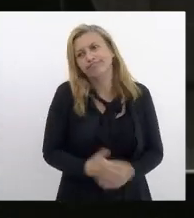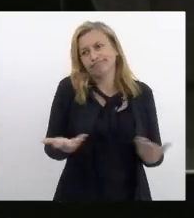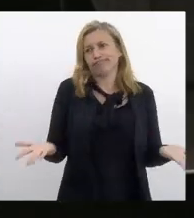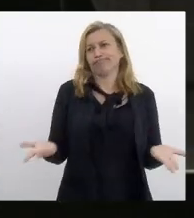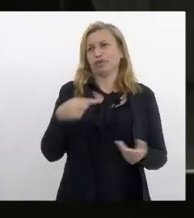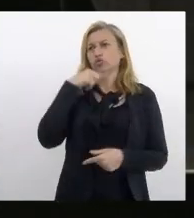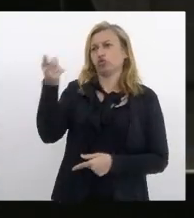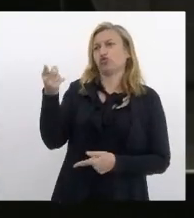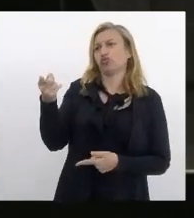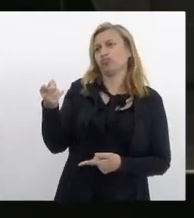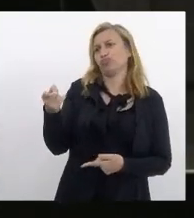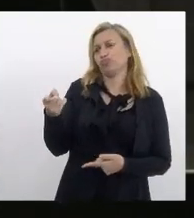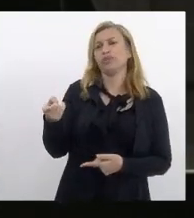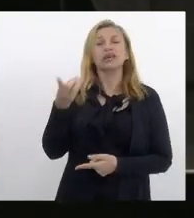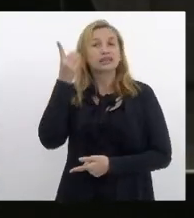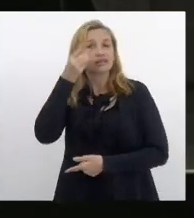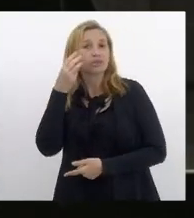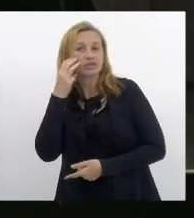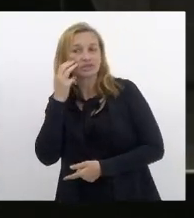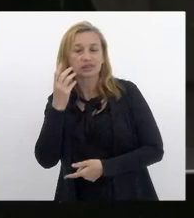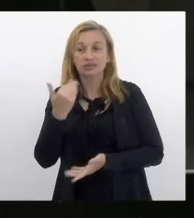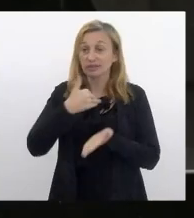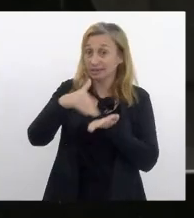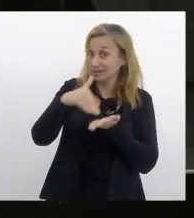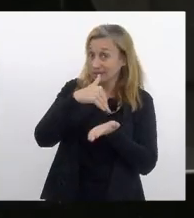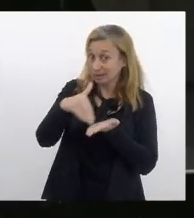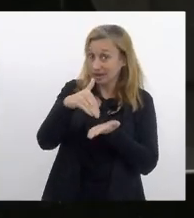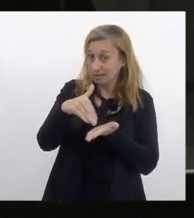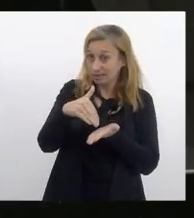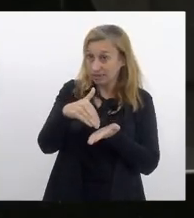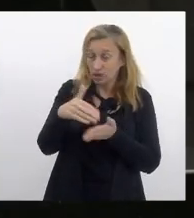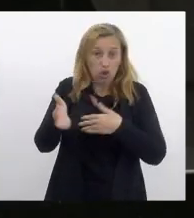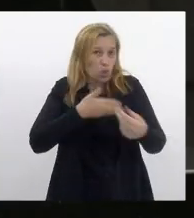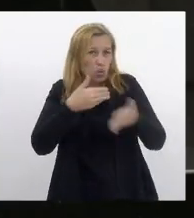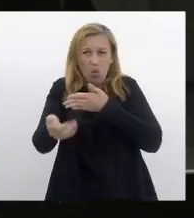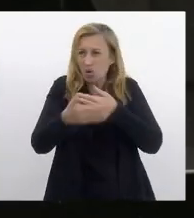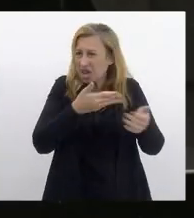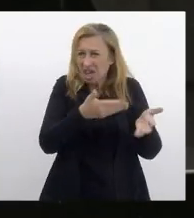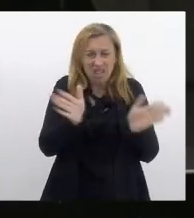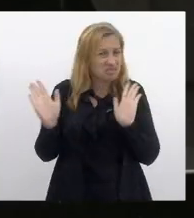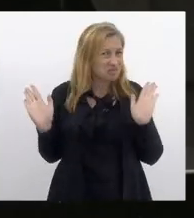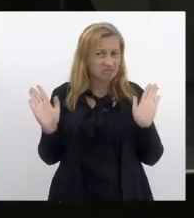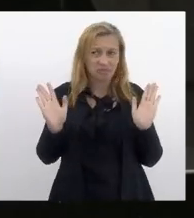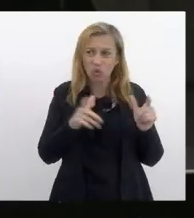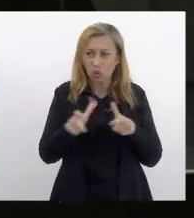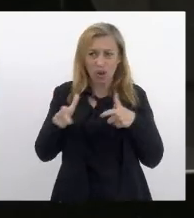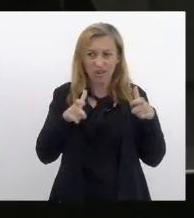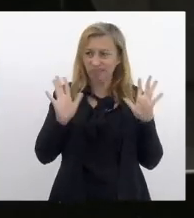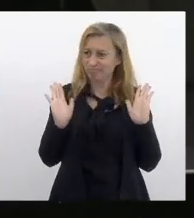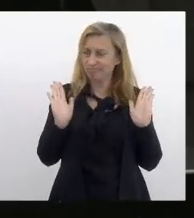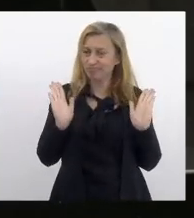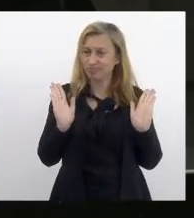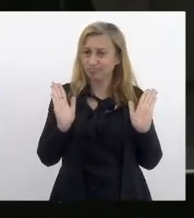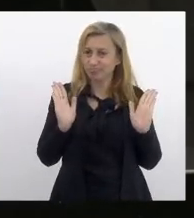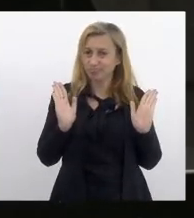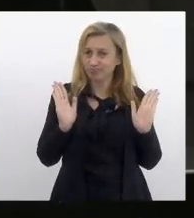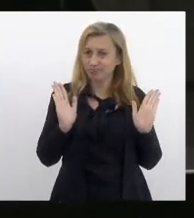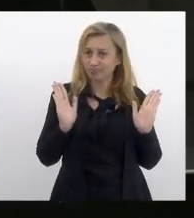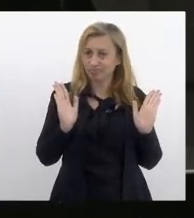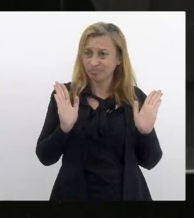Eu duvido que se Valdeque Carneiro fosse secretário de qualquer pasta